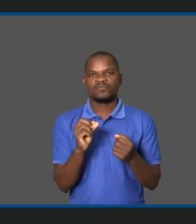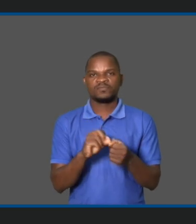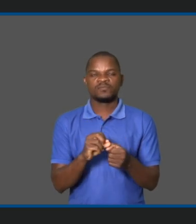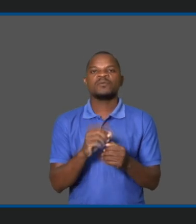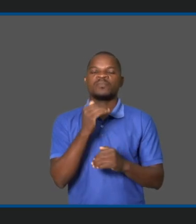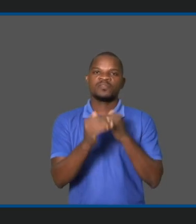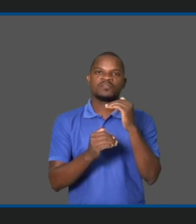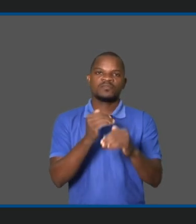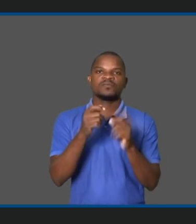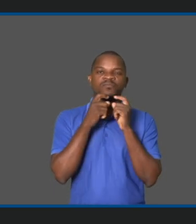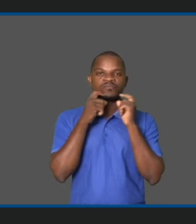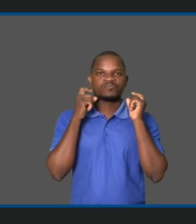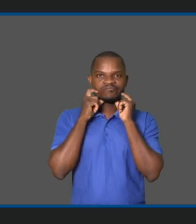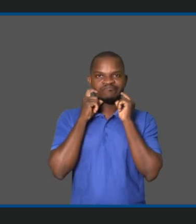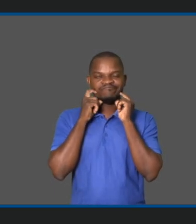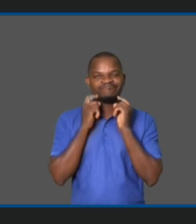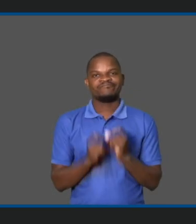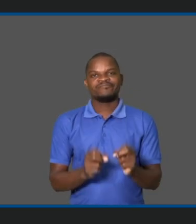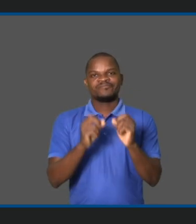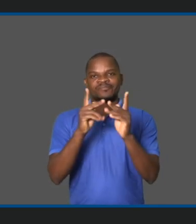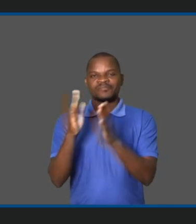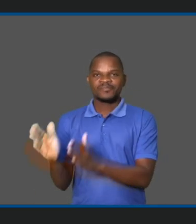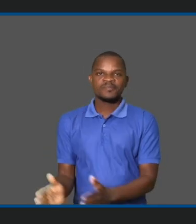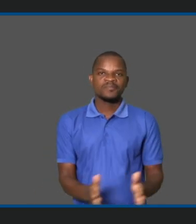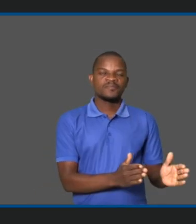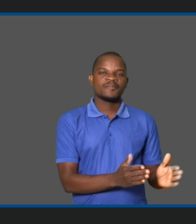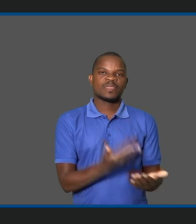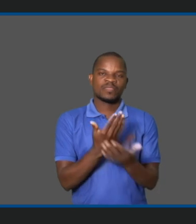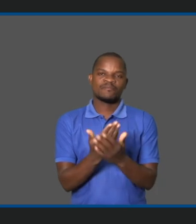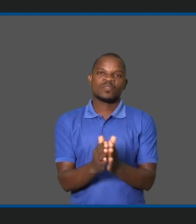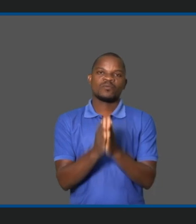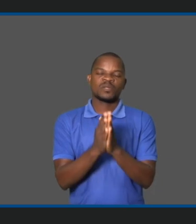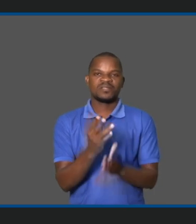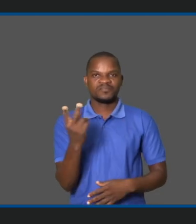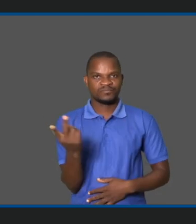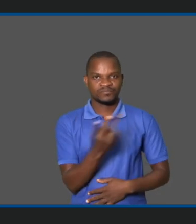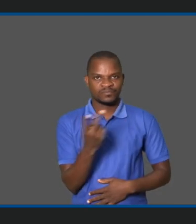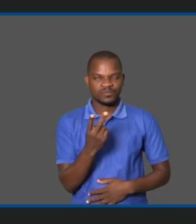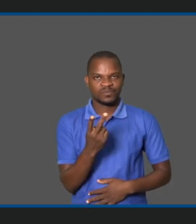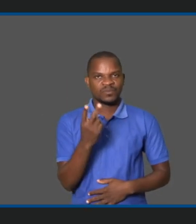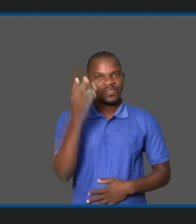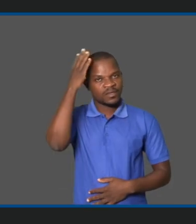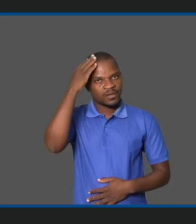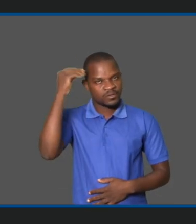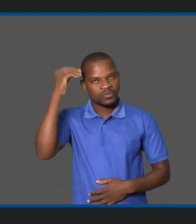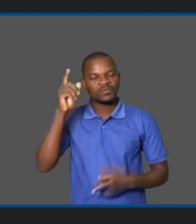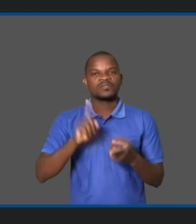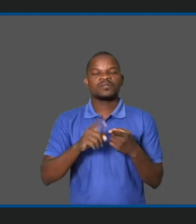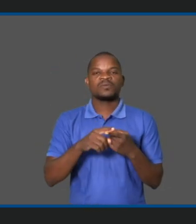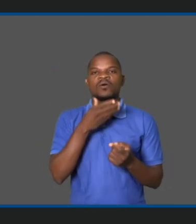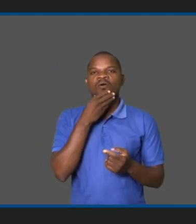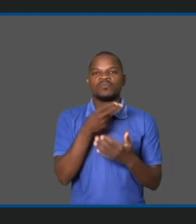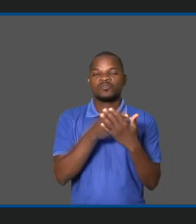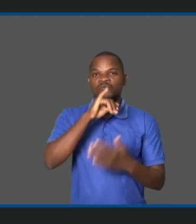obrigado, João Inhampossa, da Comissão da Liga dos Direitos Humanos, na Ordem dos Advogados. Foi assim,